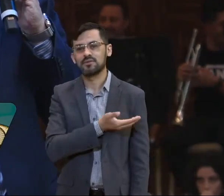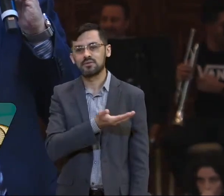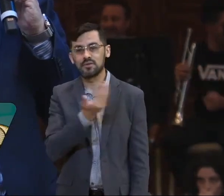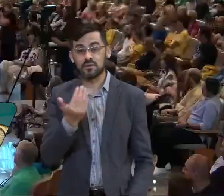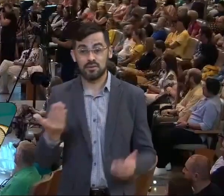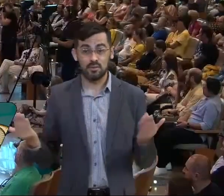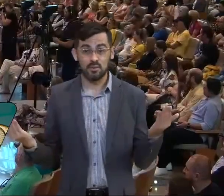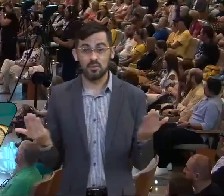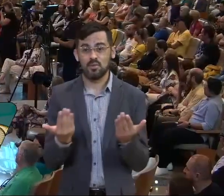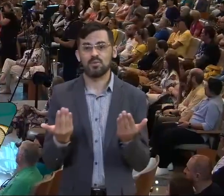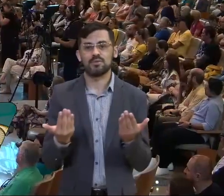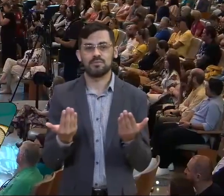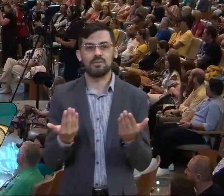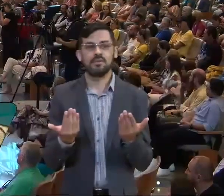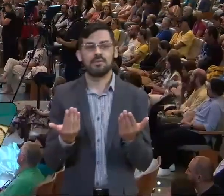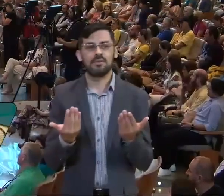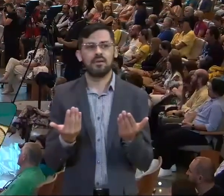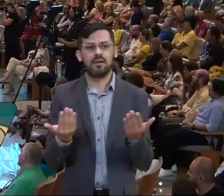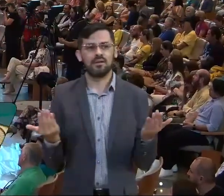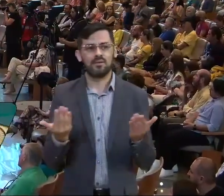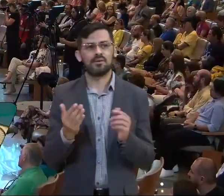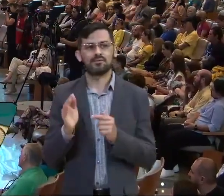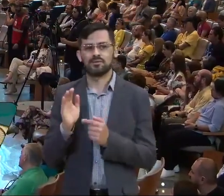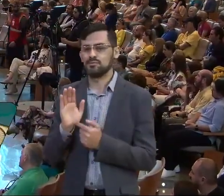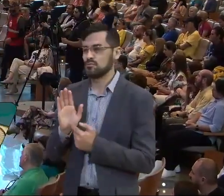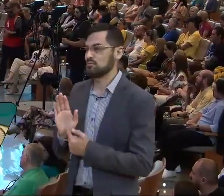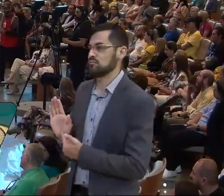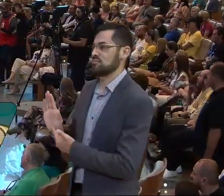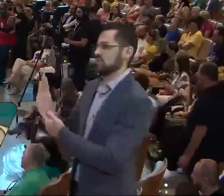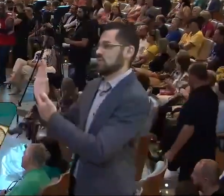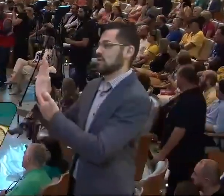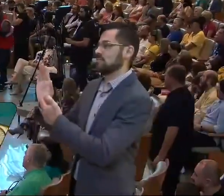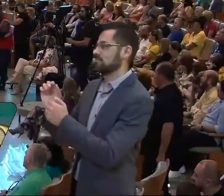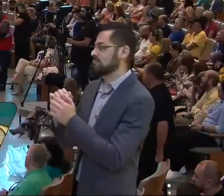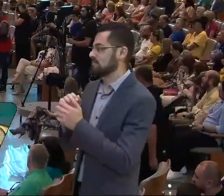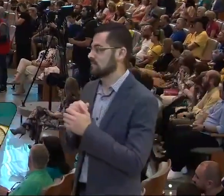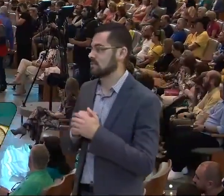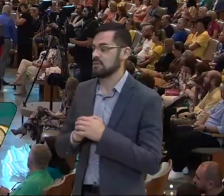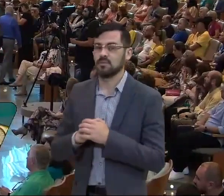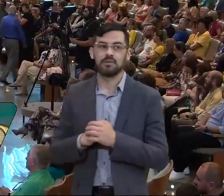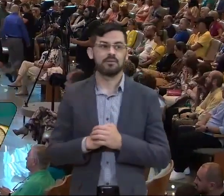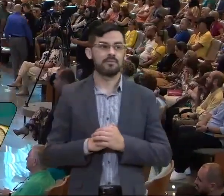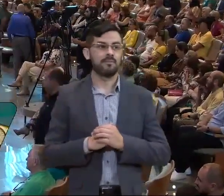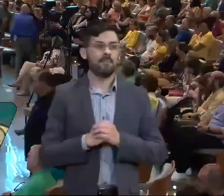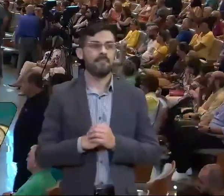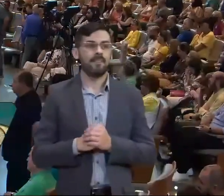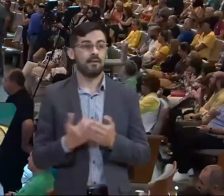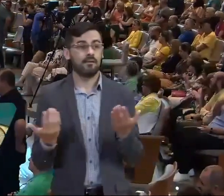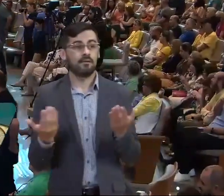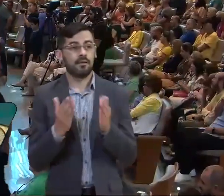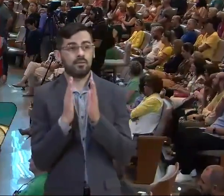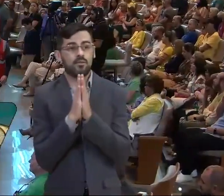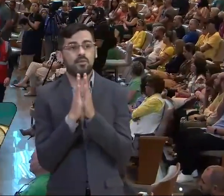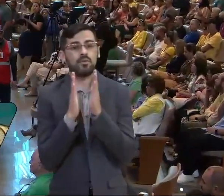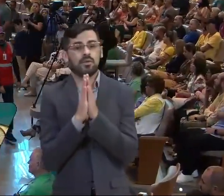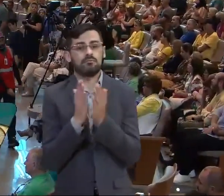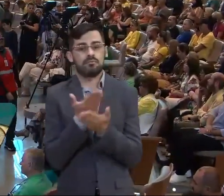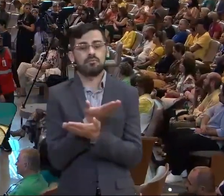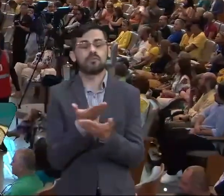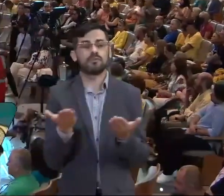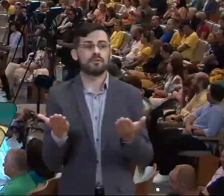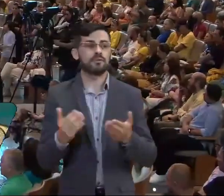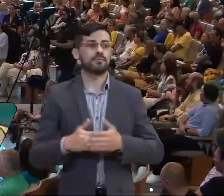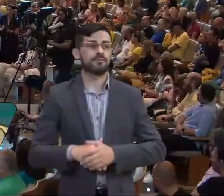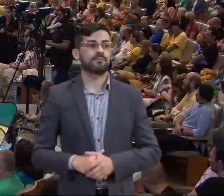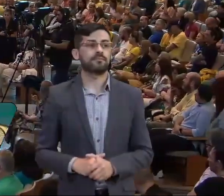é hoje, é hoje. Vamos colocar. Amém. Agora eu quero orar com você.